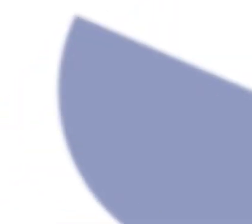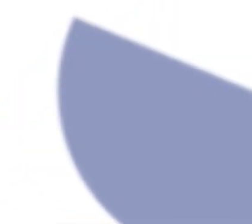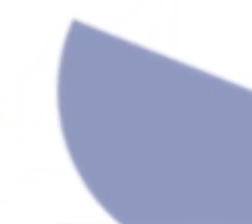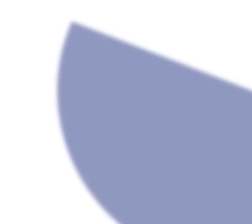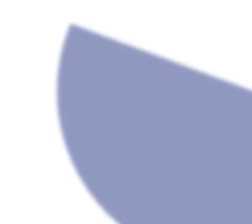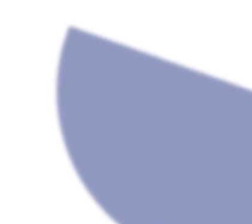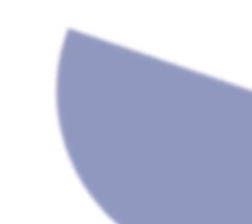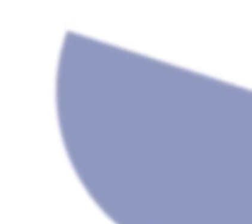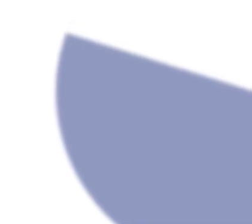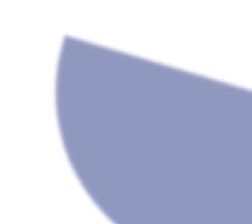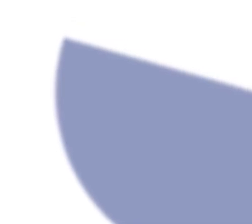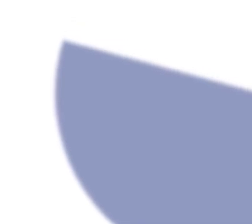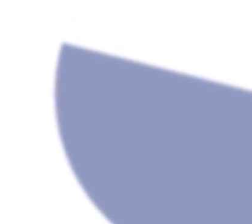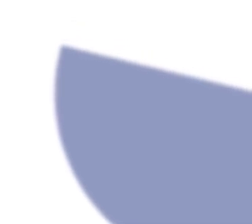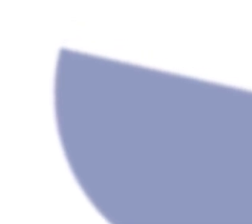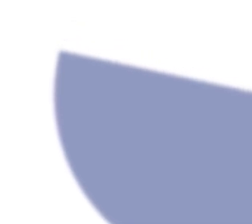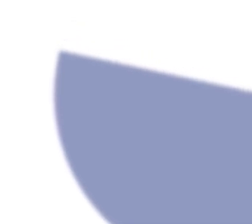vocês i